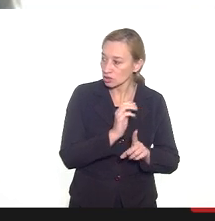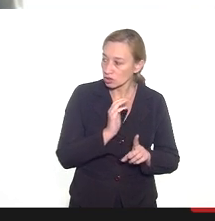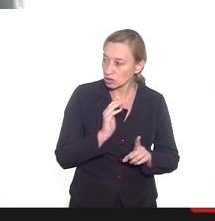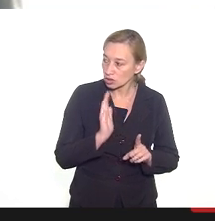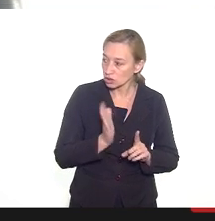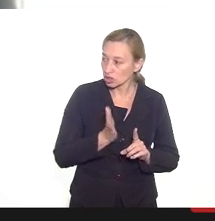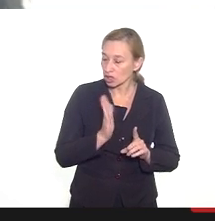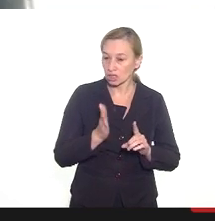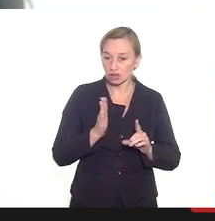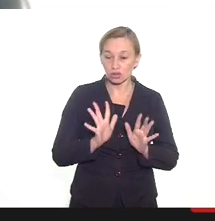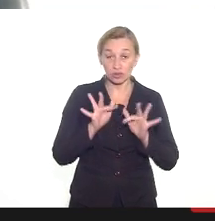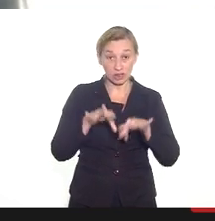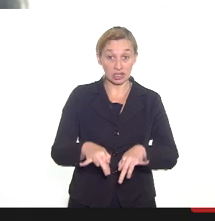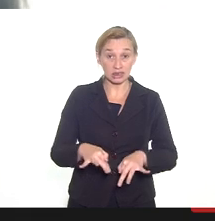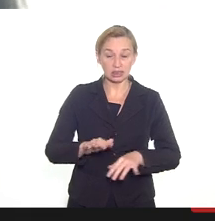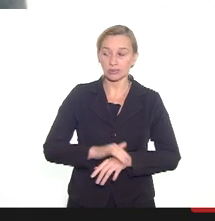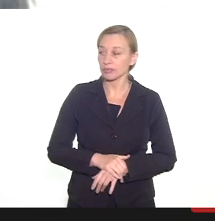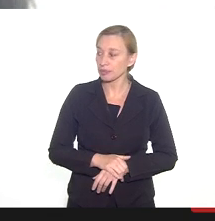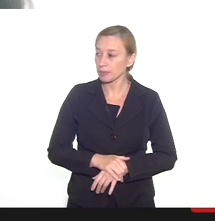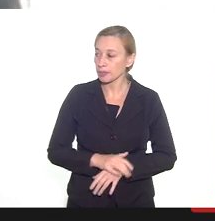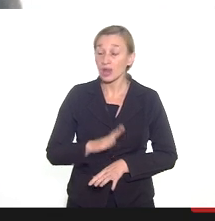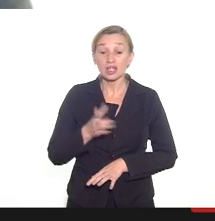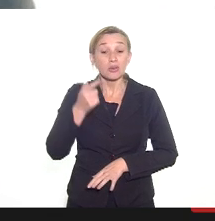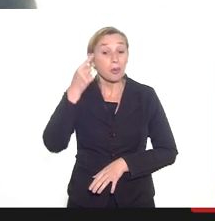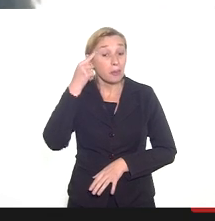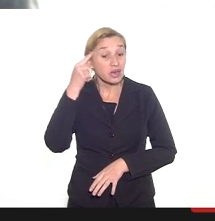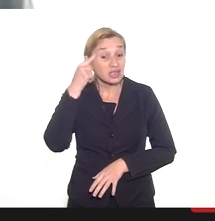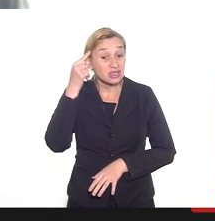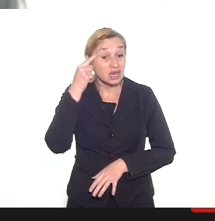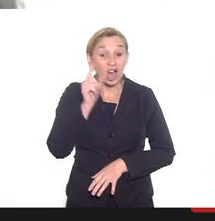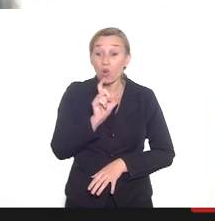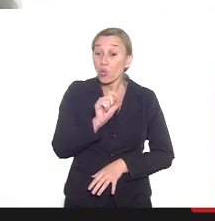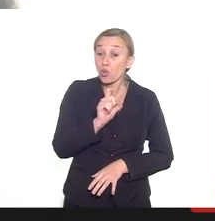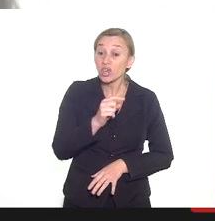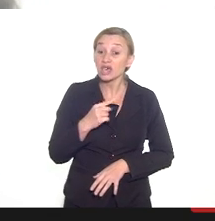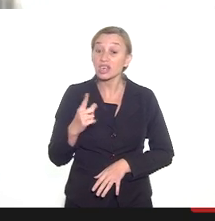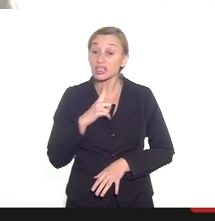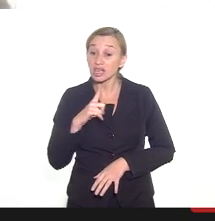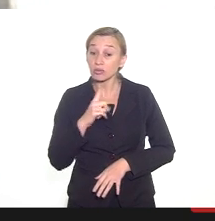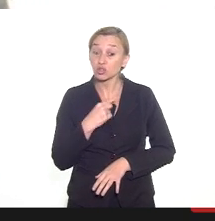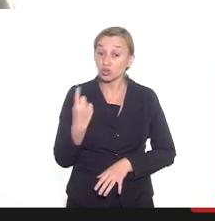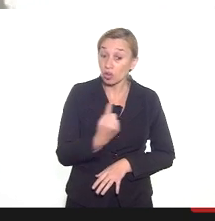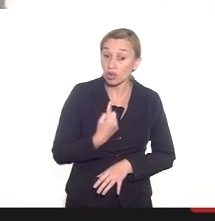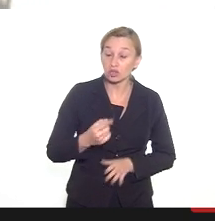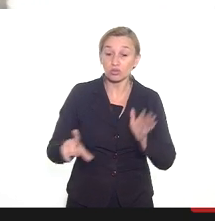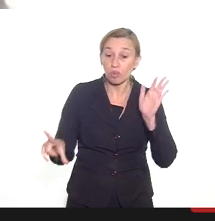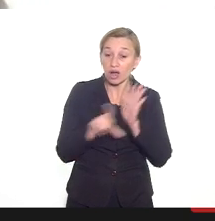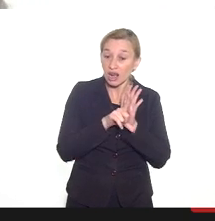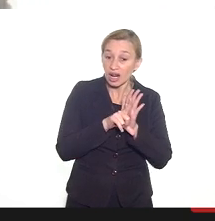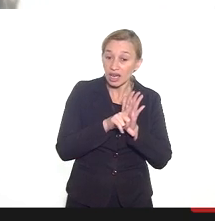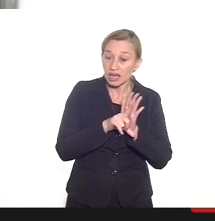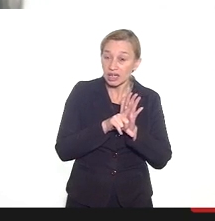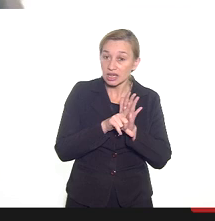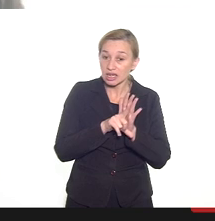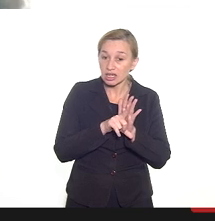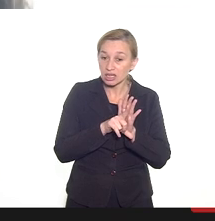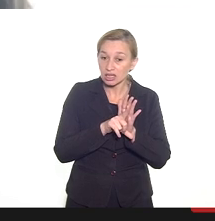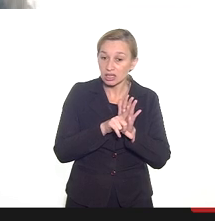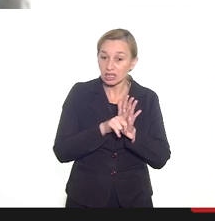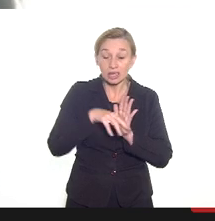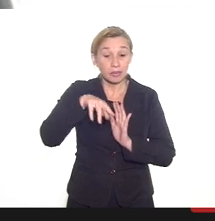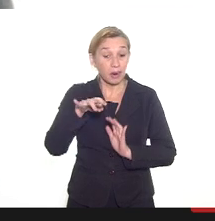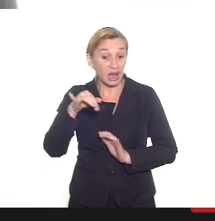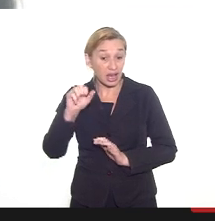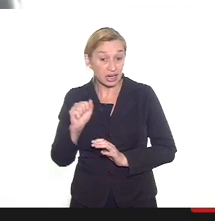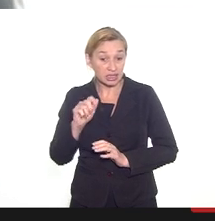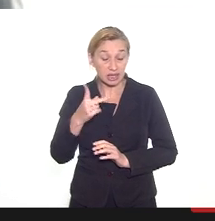para a conclusão. Então, nós temos que refletir por que, que nós temos uma lei da magnitude da Lei Maria da